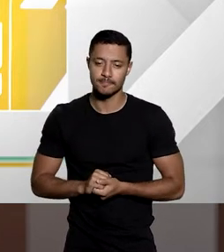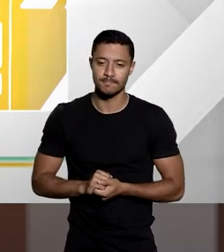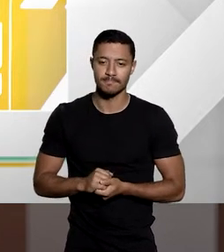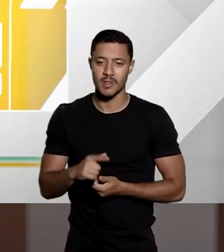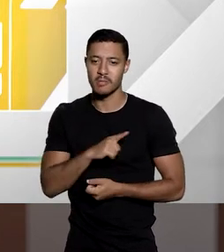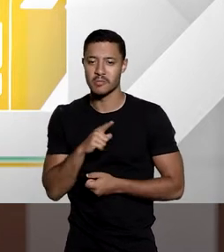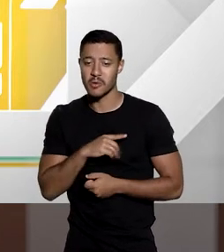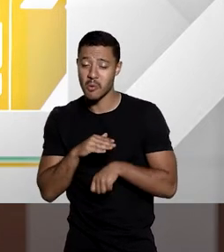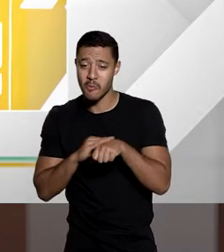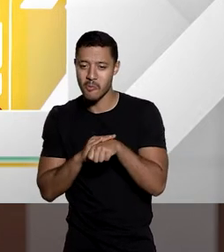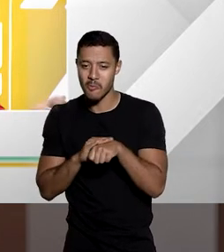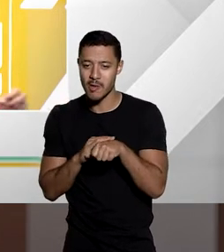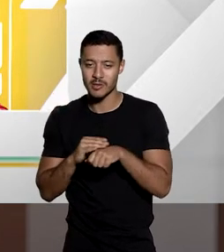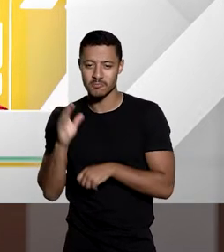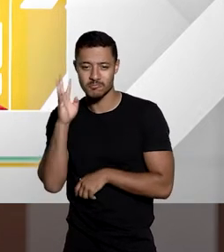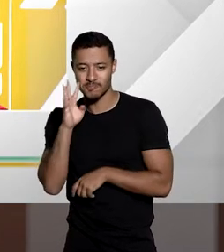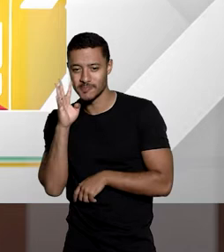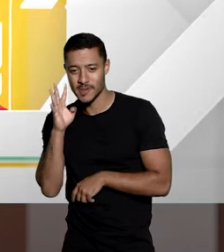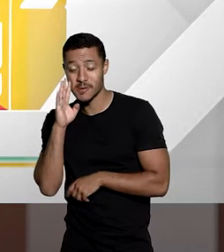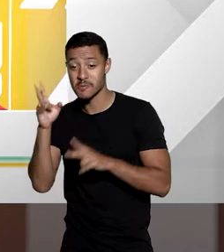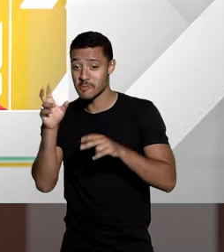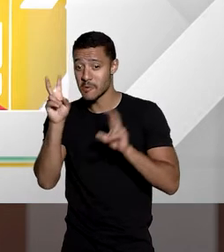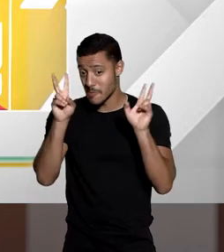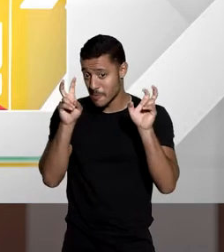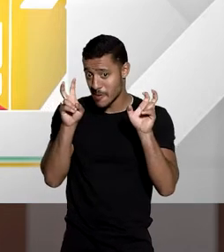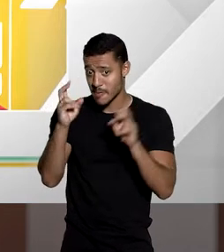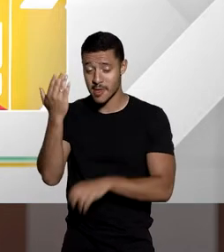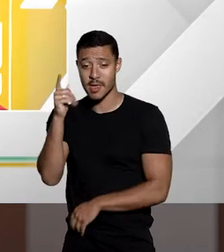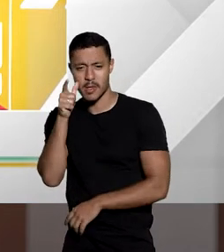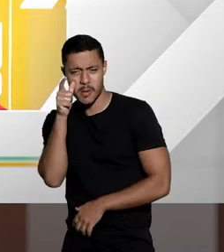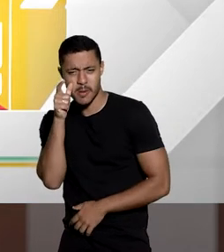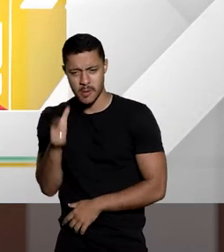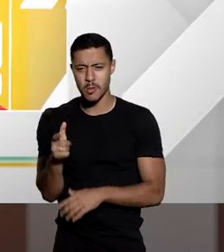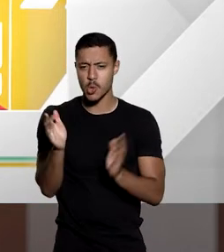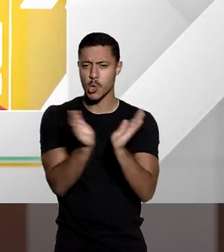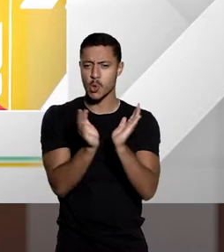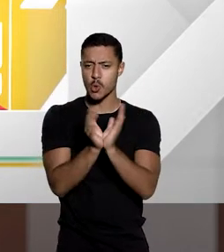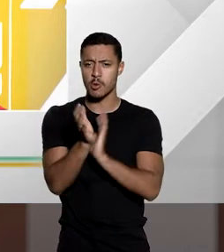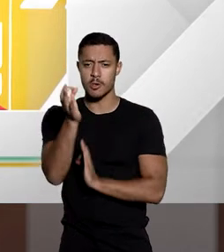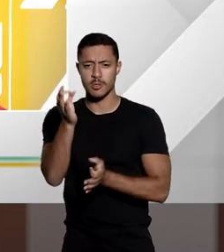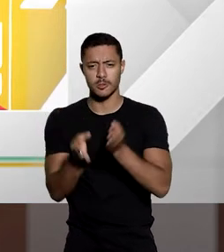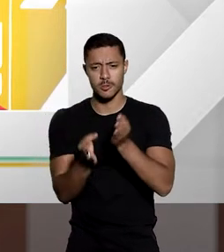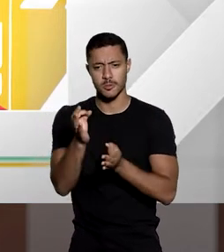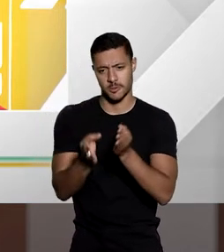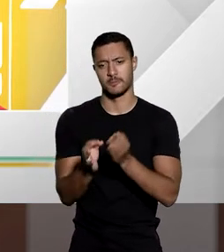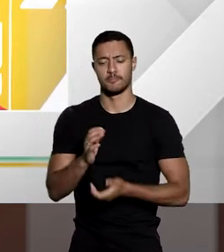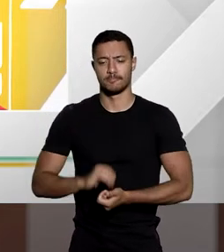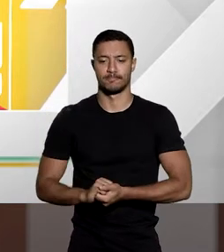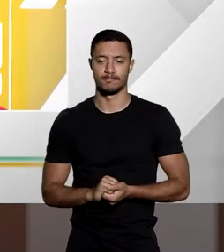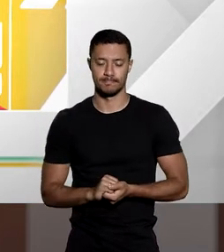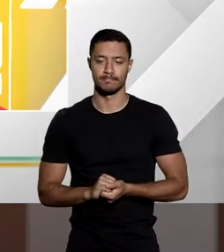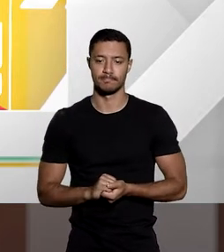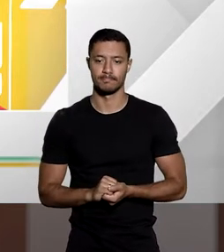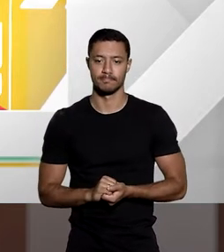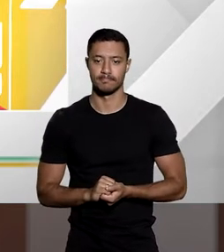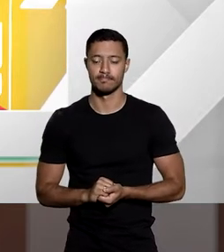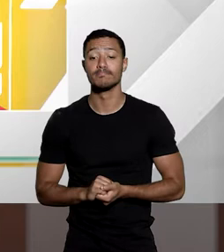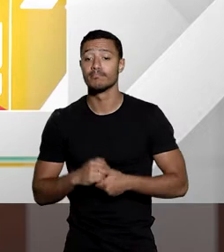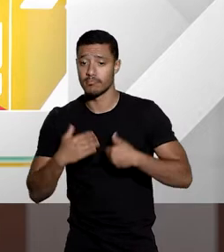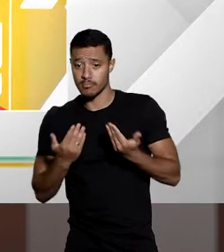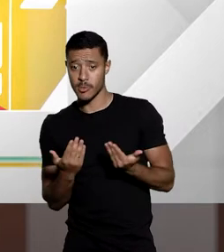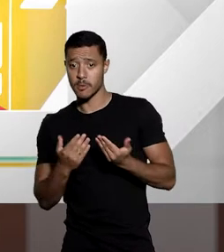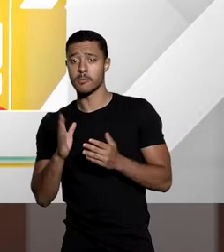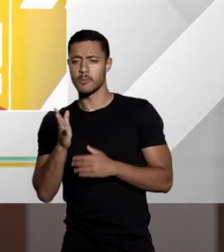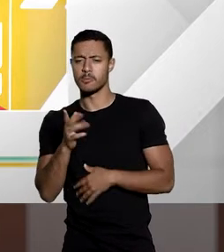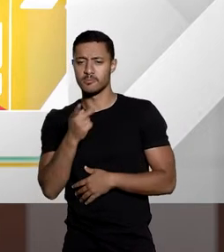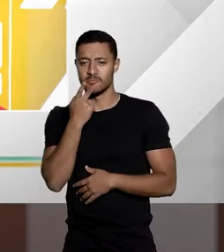vamos ter um bate-papo muito agradável sobre um tema que é de interesse da comunidade jurídica no geral. Bem, como